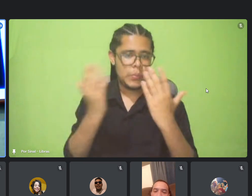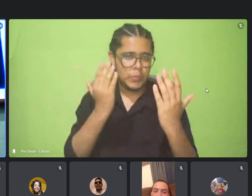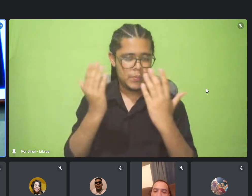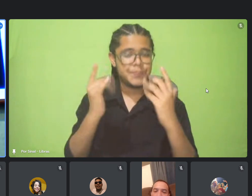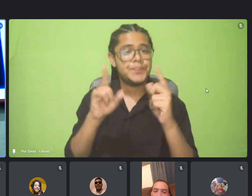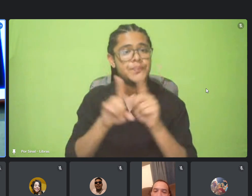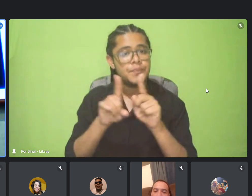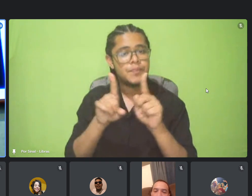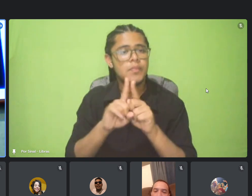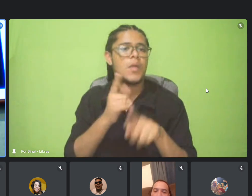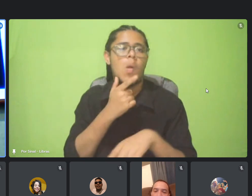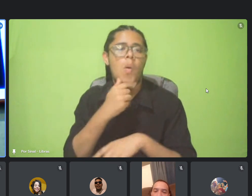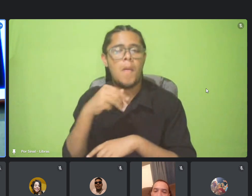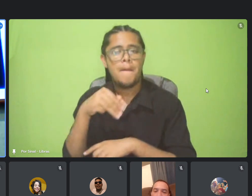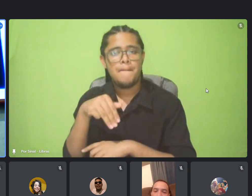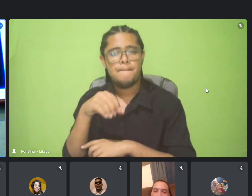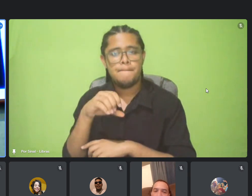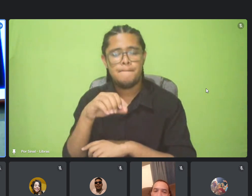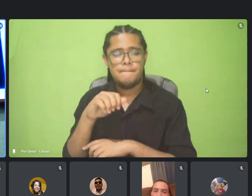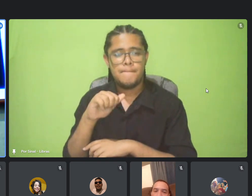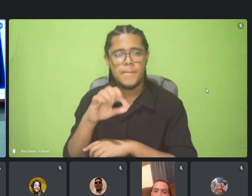de moradia,